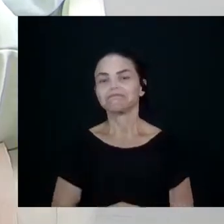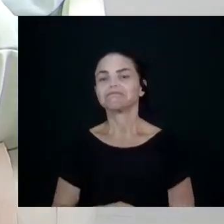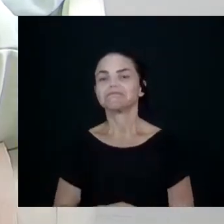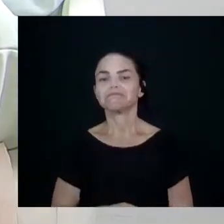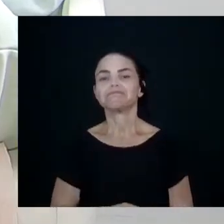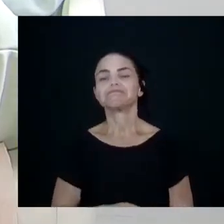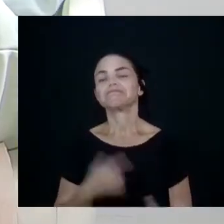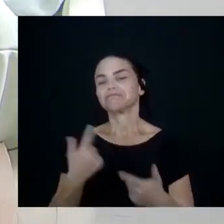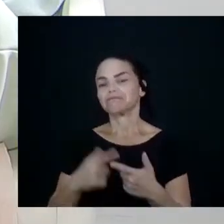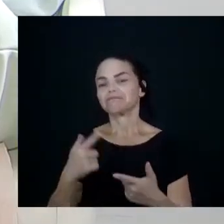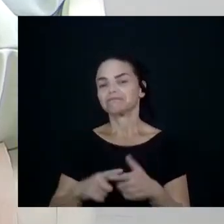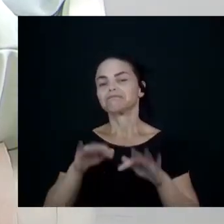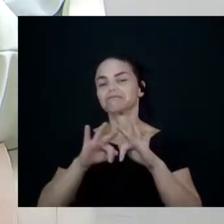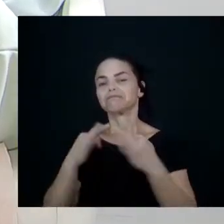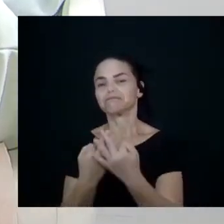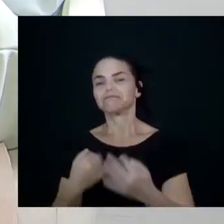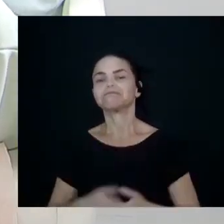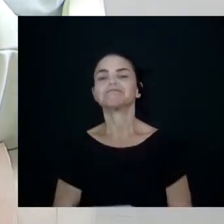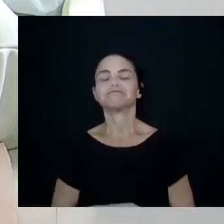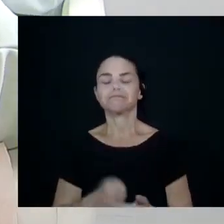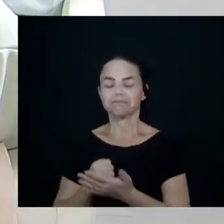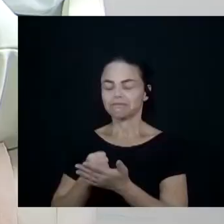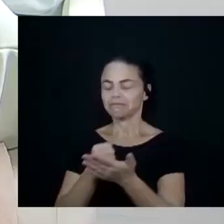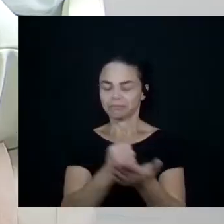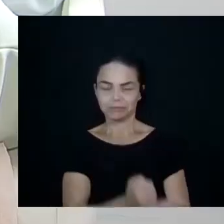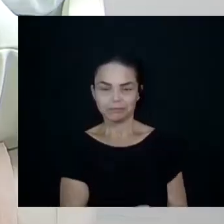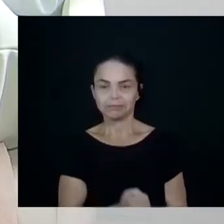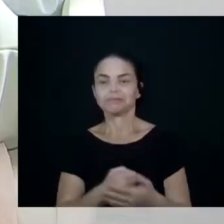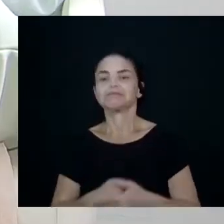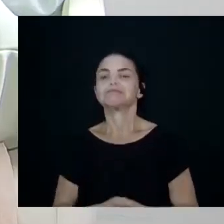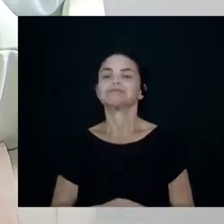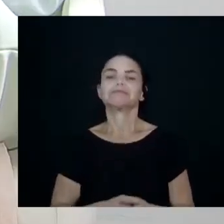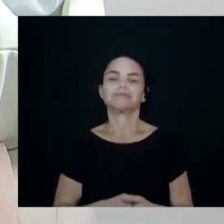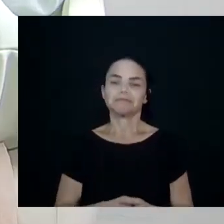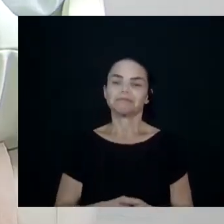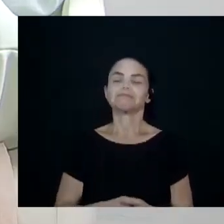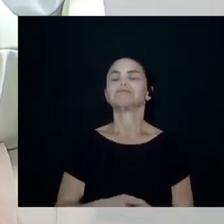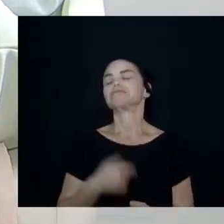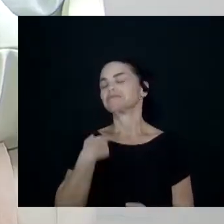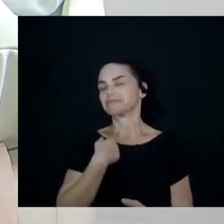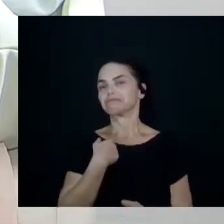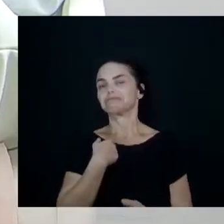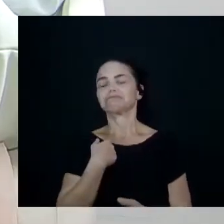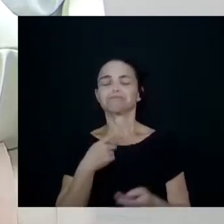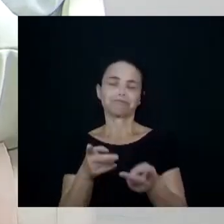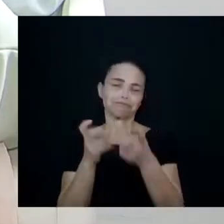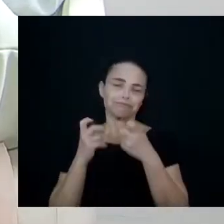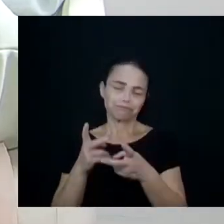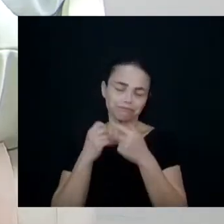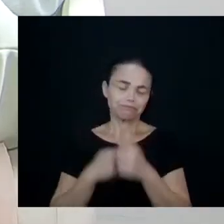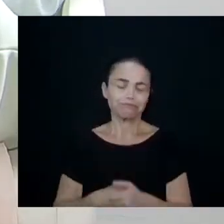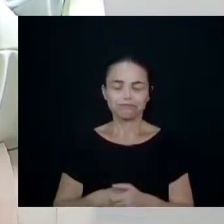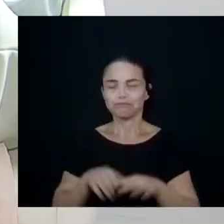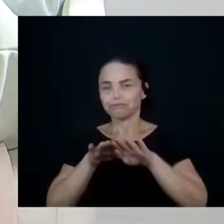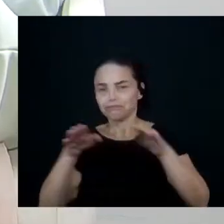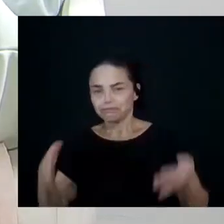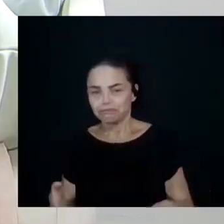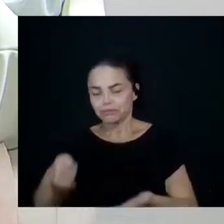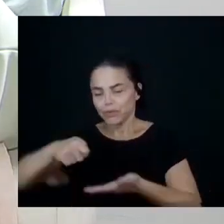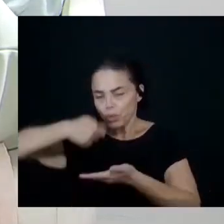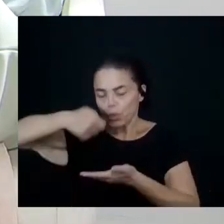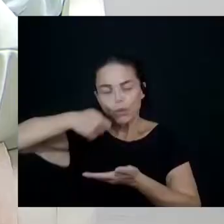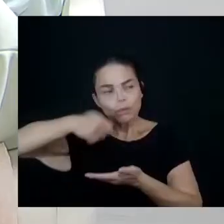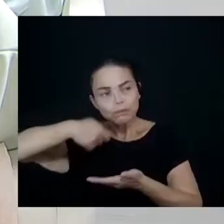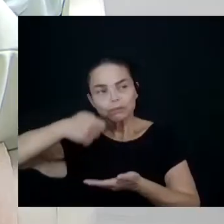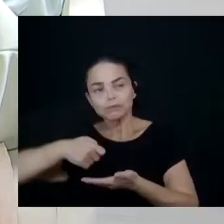Não tem. Porque a família, por mais que a família ajude, ajuda na escuta, né? No jantar, no